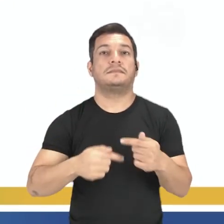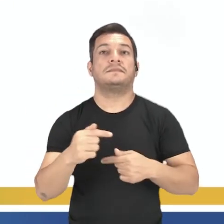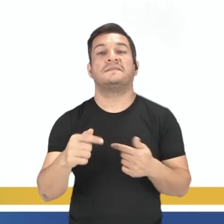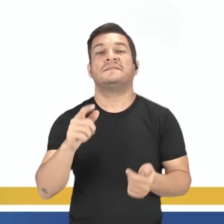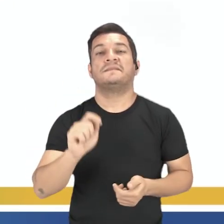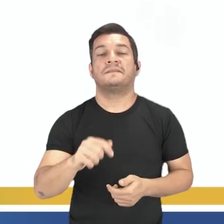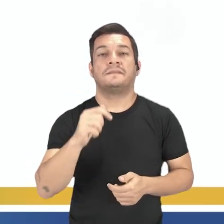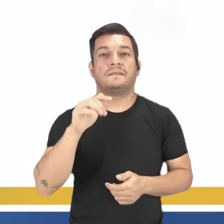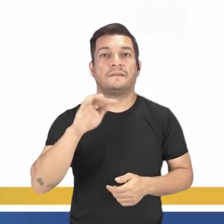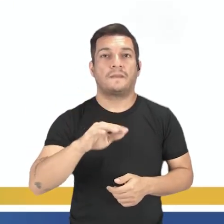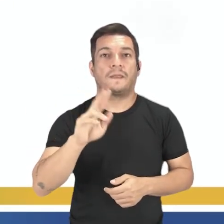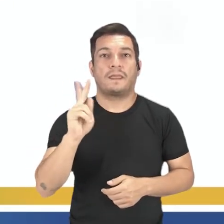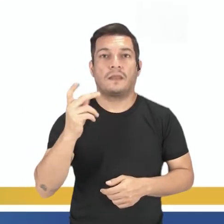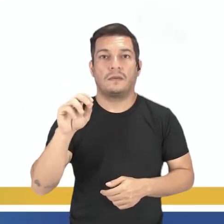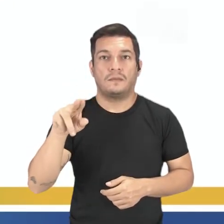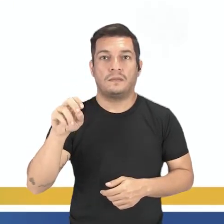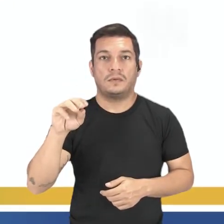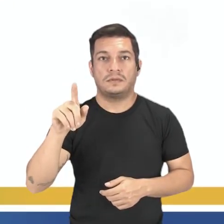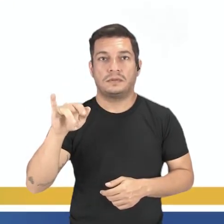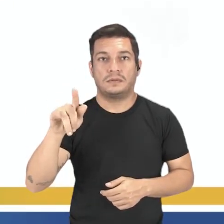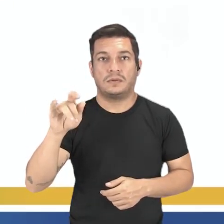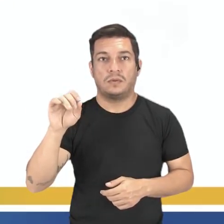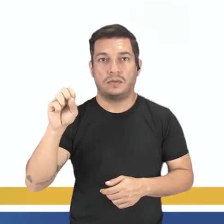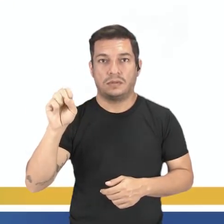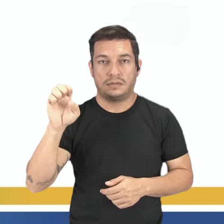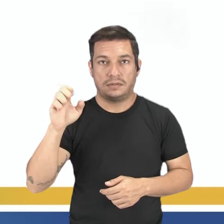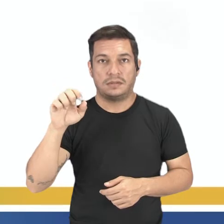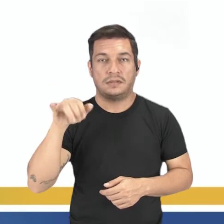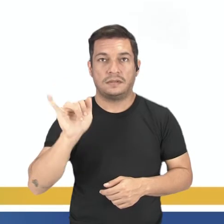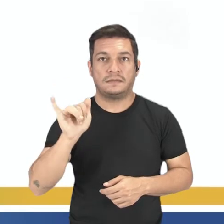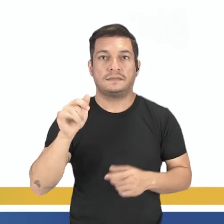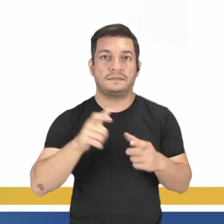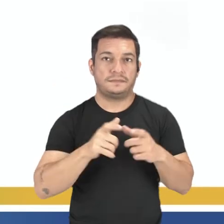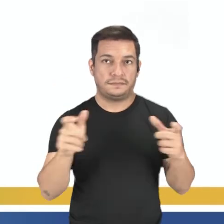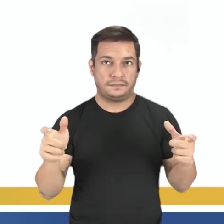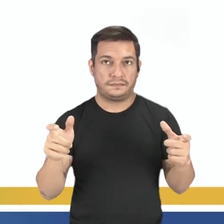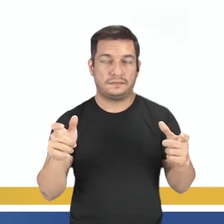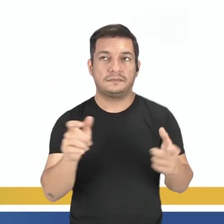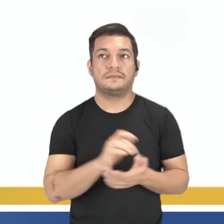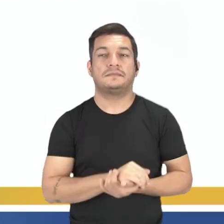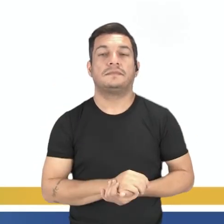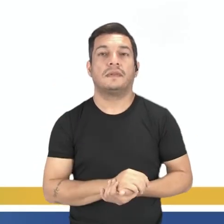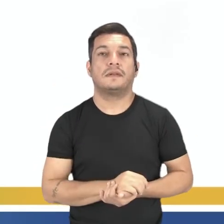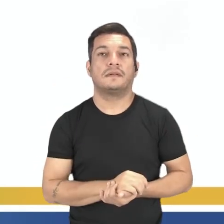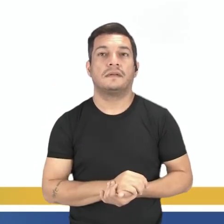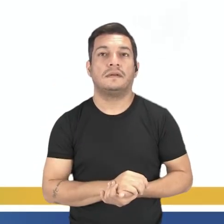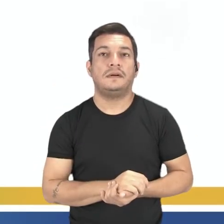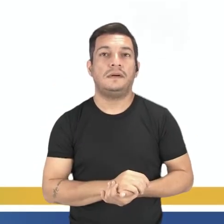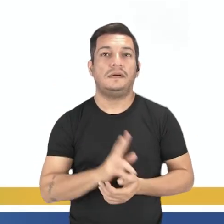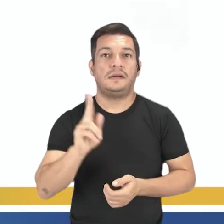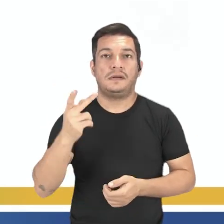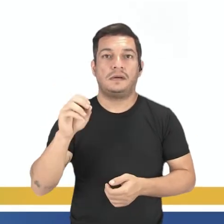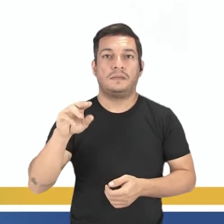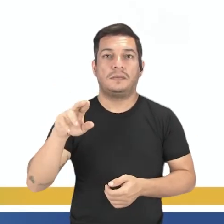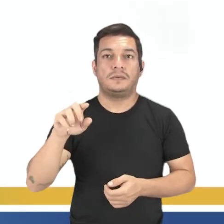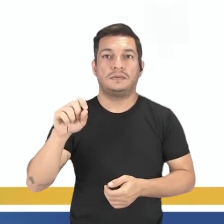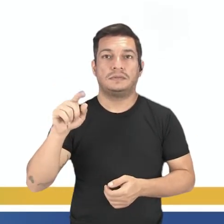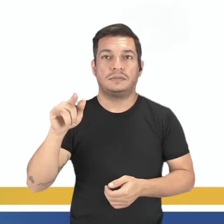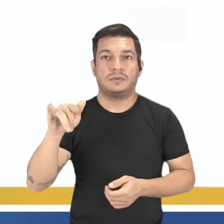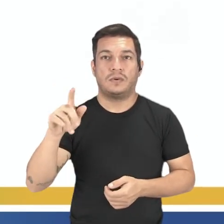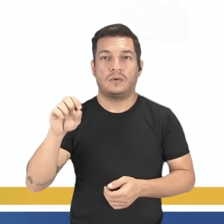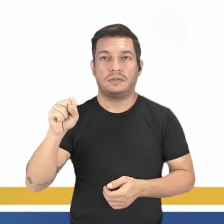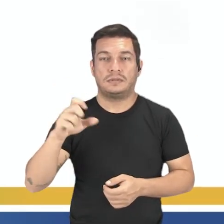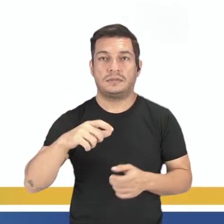a homozigose dominante, tudo Y grande aí, ó, Yzão, e a homozigose recessiva,